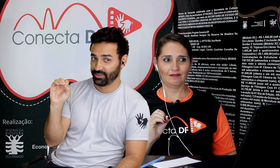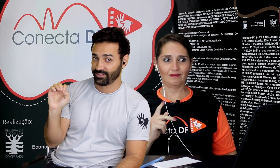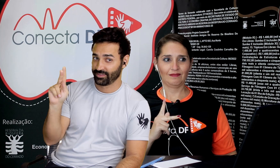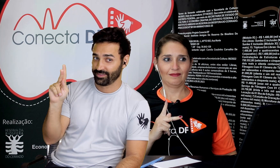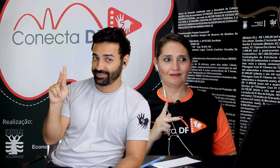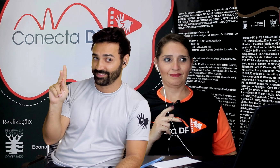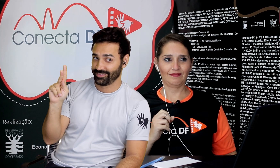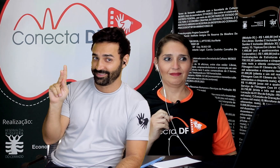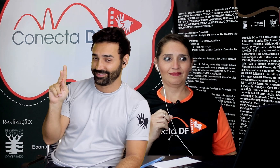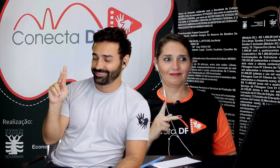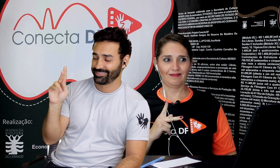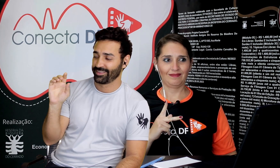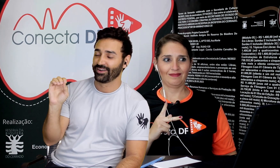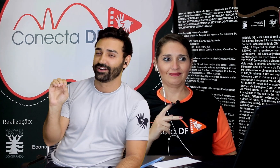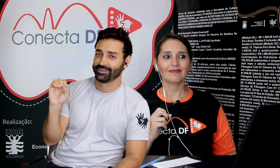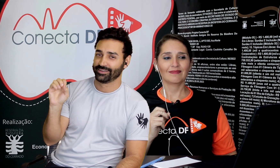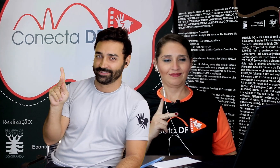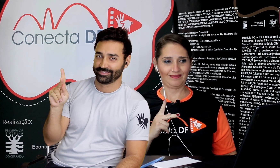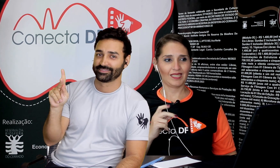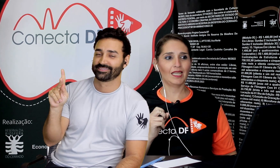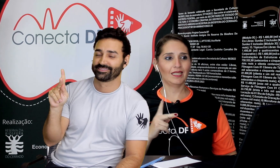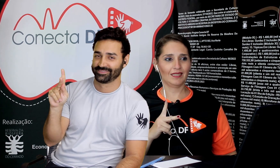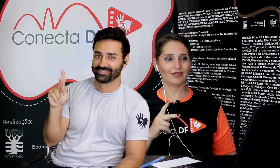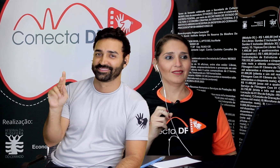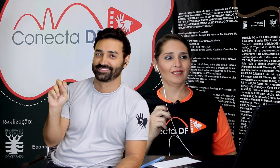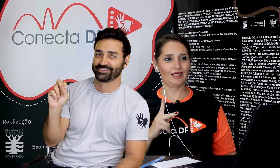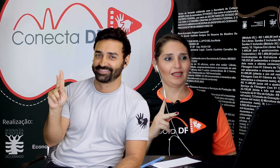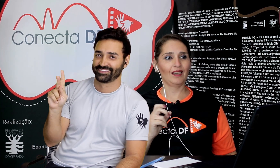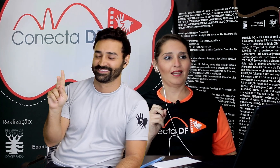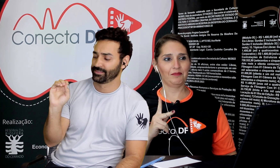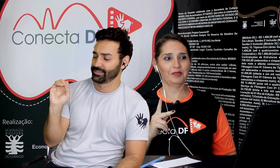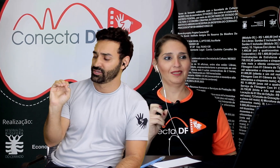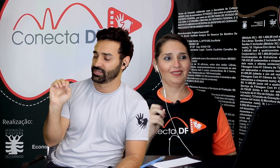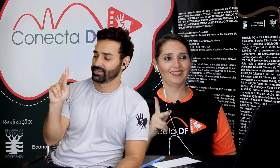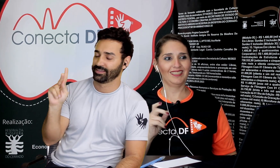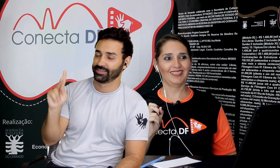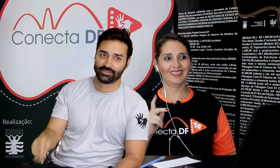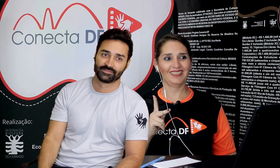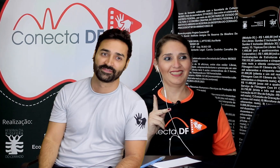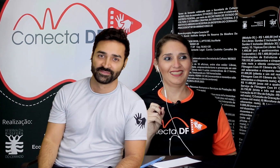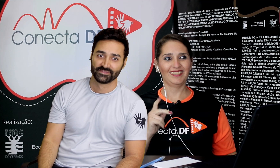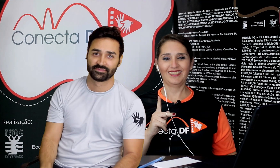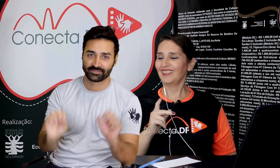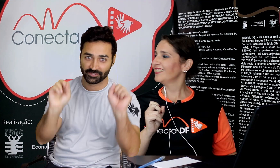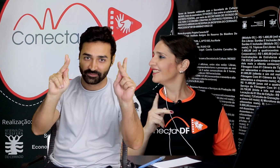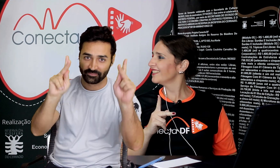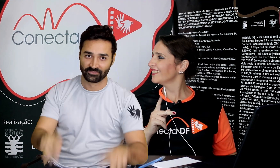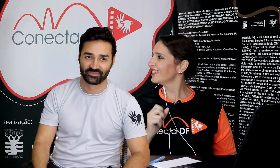é rapidinho assim, né? Isso. É rápido.